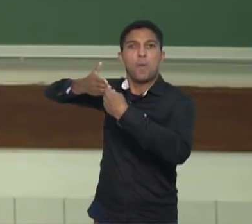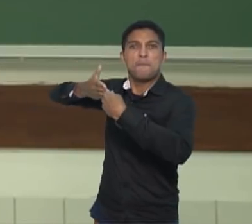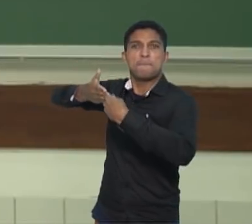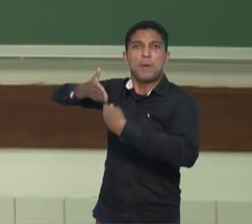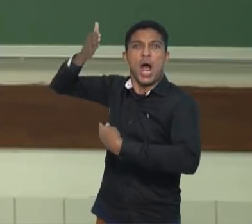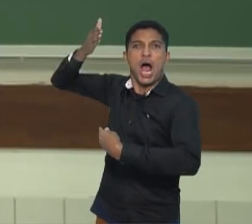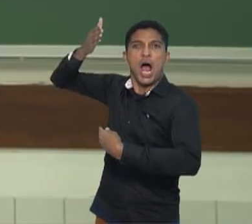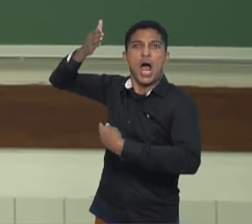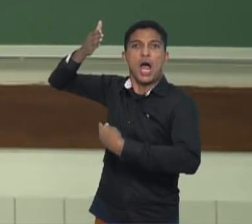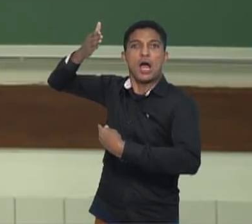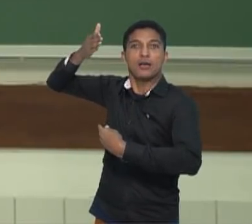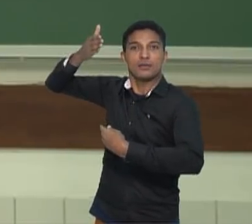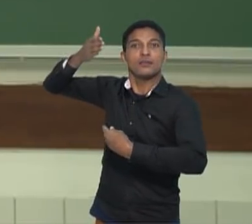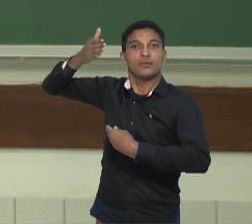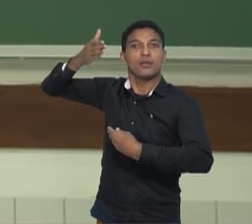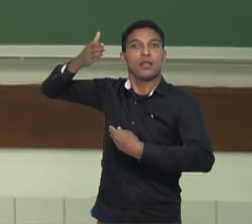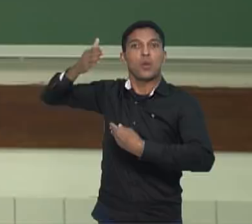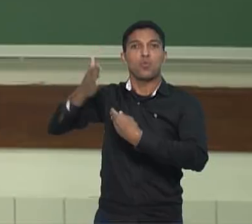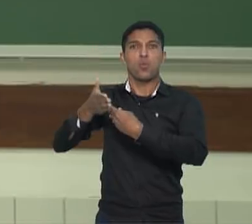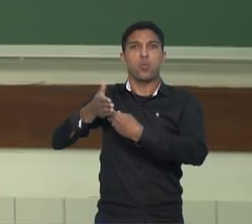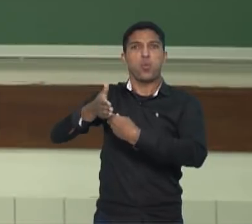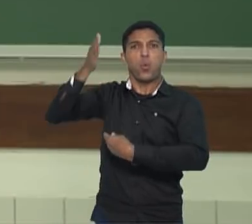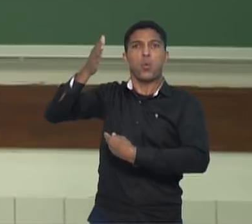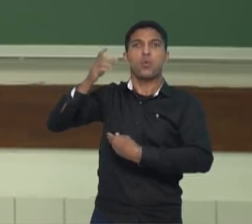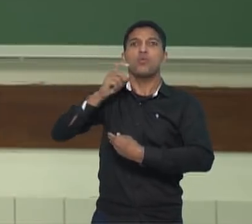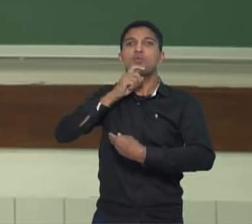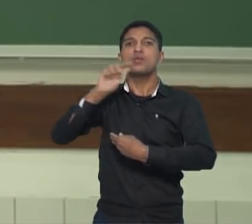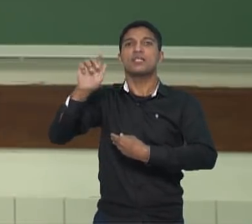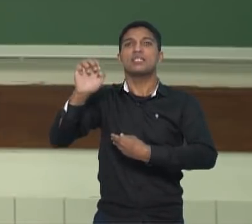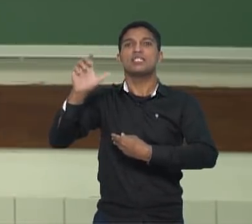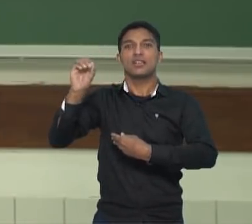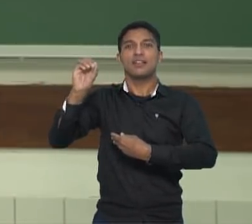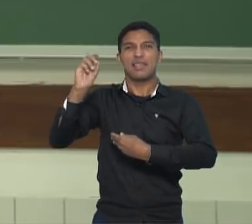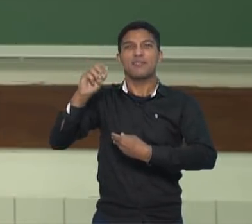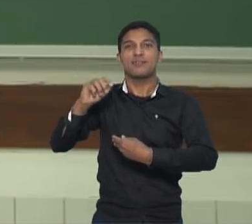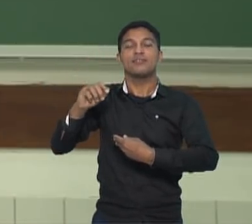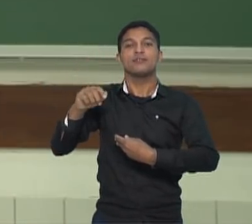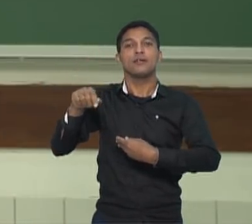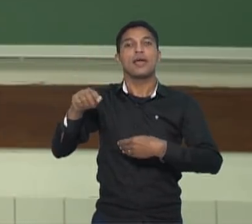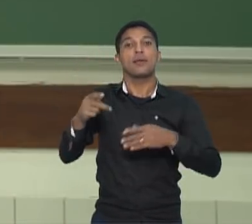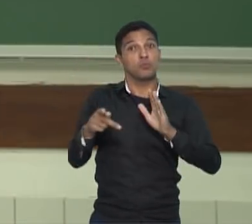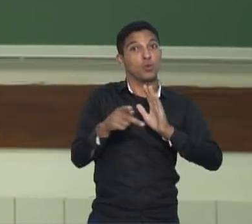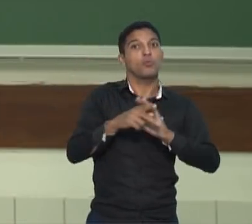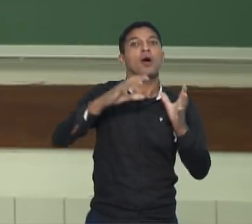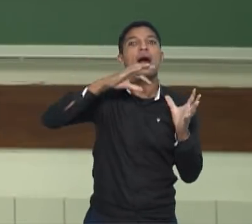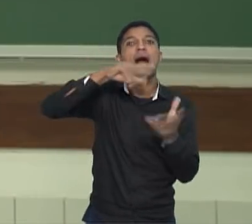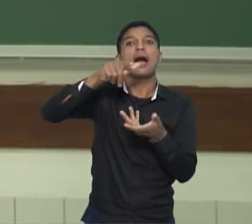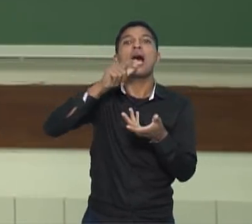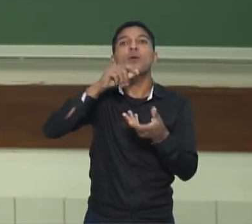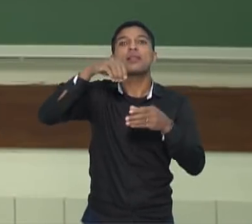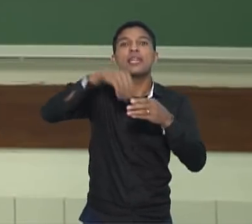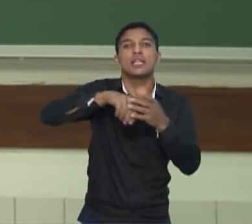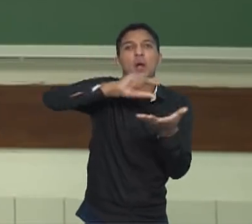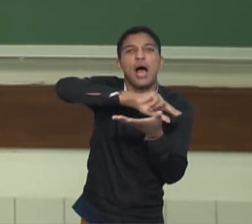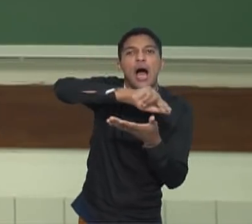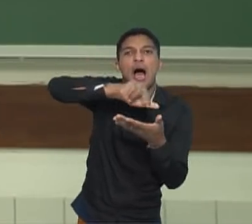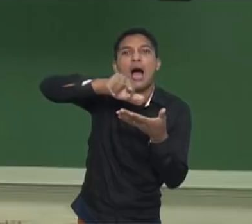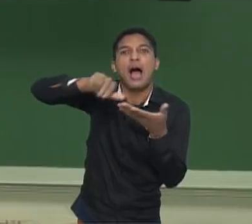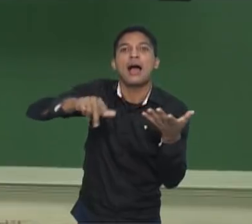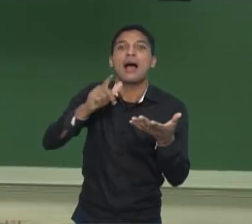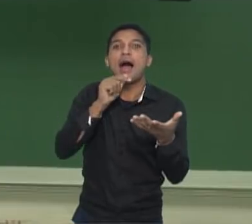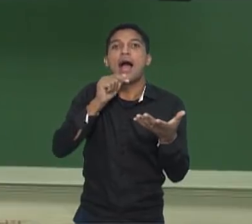nosso planeta. Tá? Então, esse é o ambiente da água. Mas